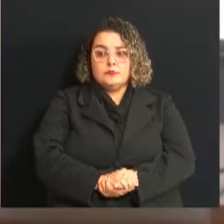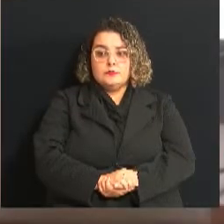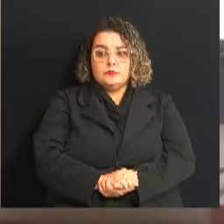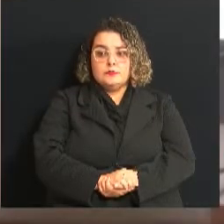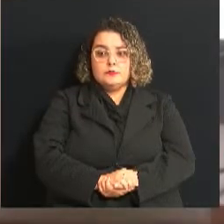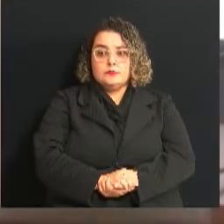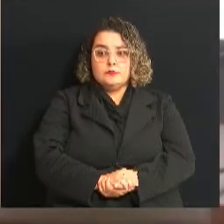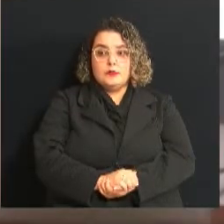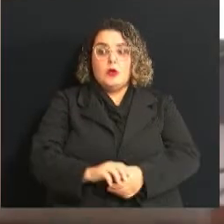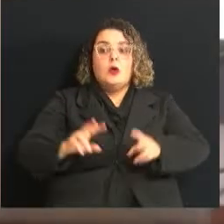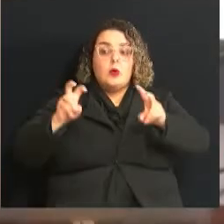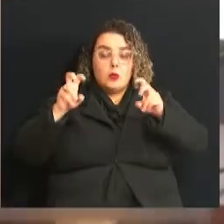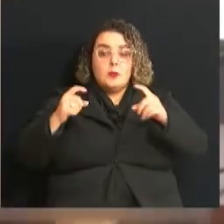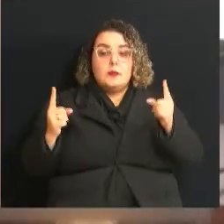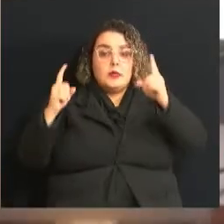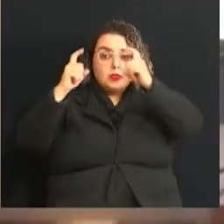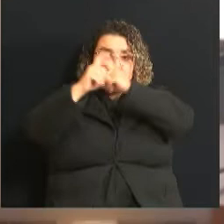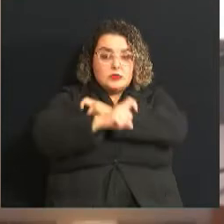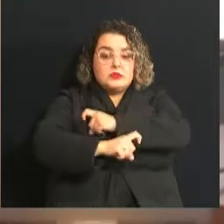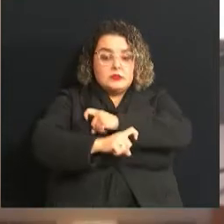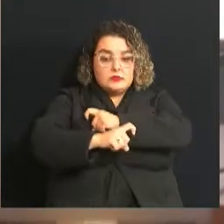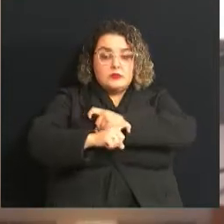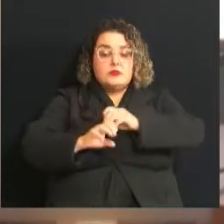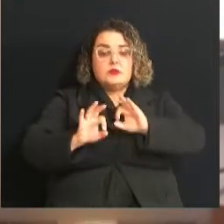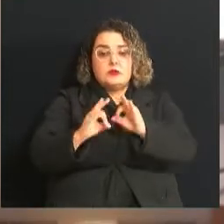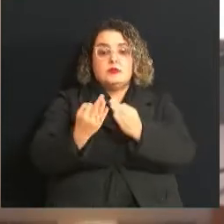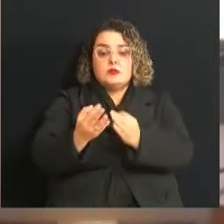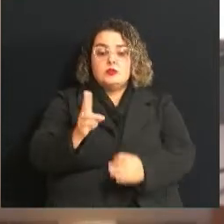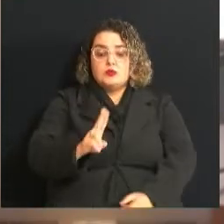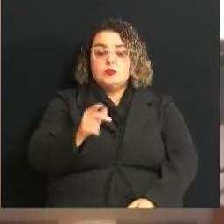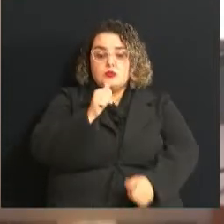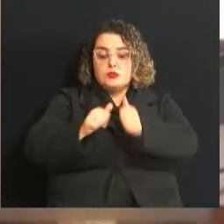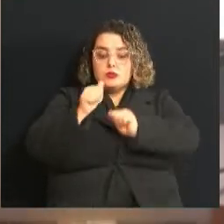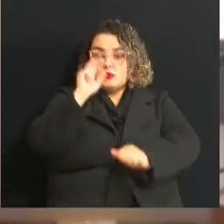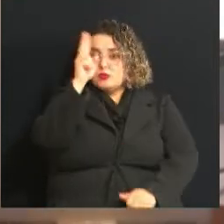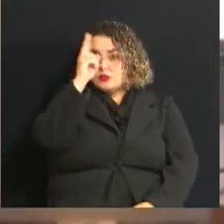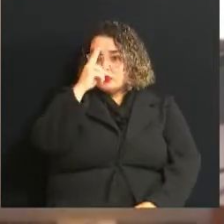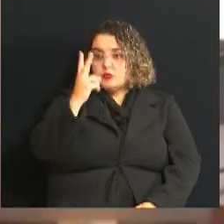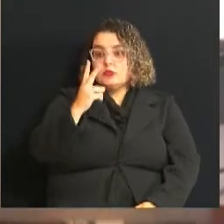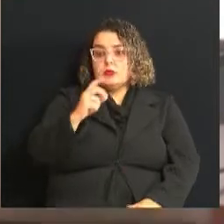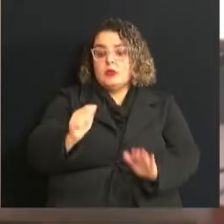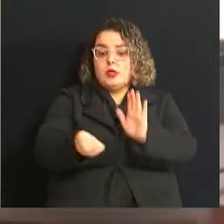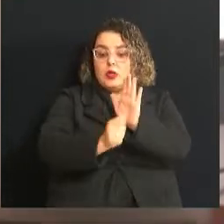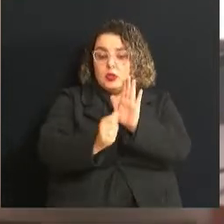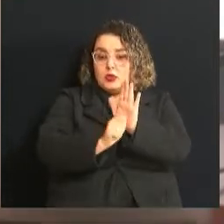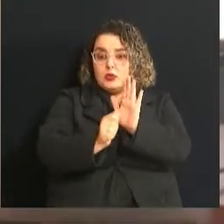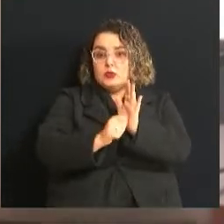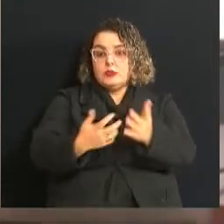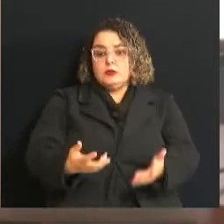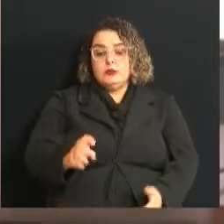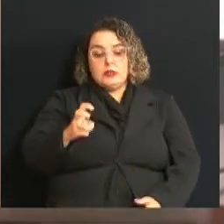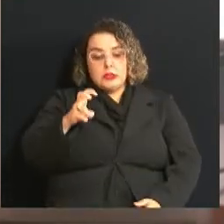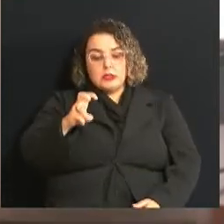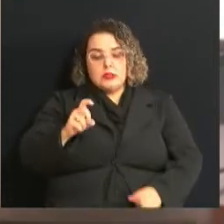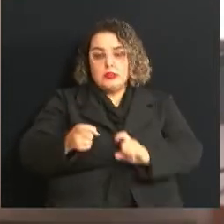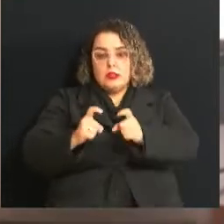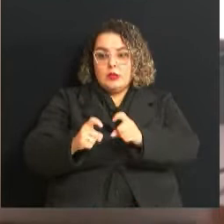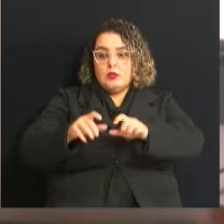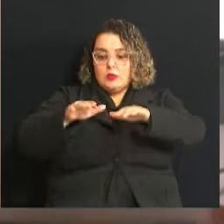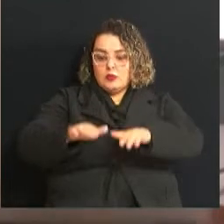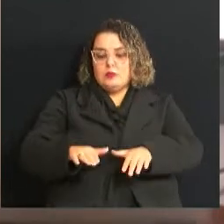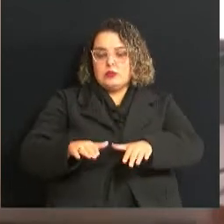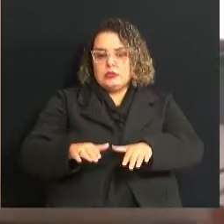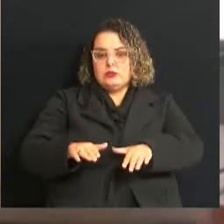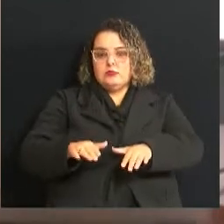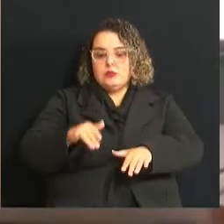Tema: os desafios da família no consumo de álcool e drogas foi abordado na 5ª reunião da Comissão Permanente de